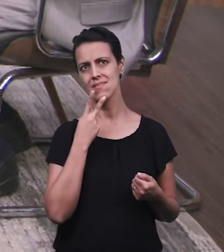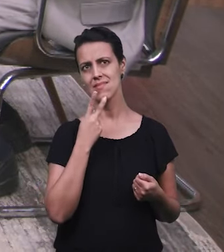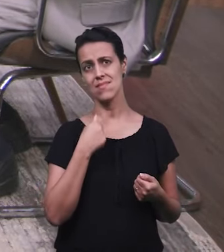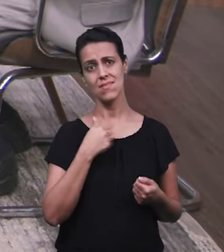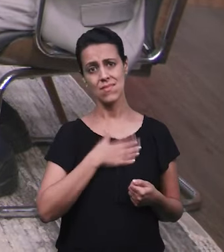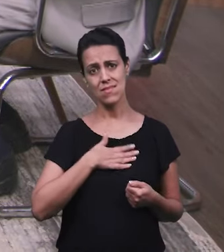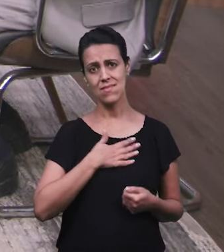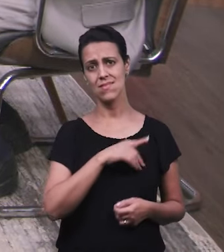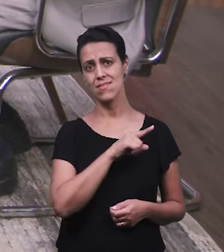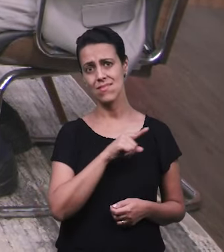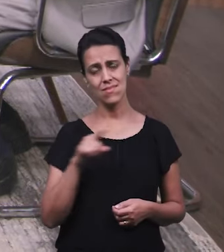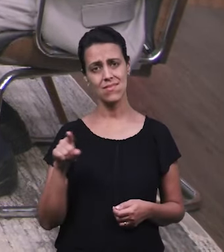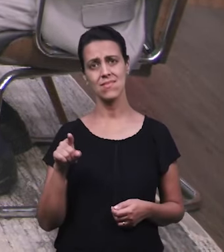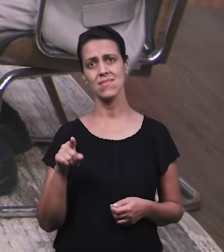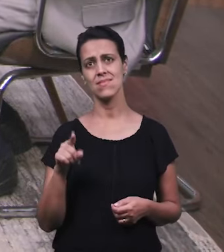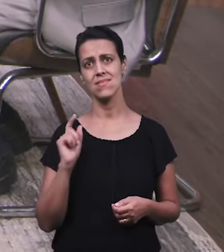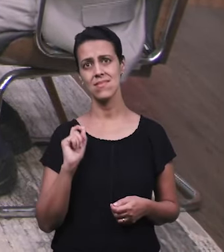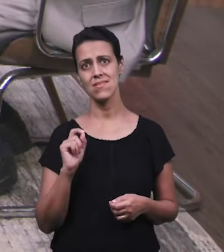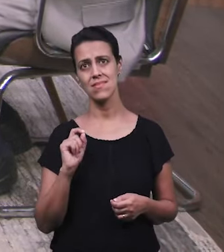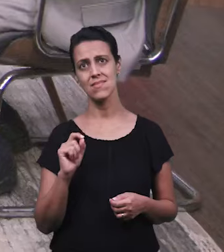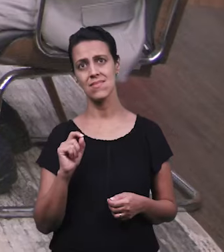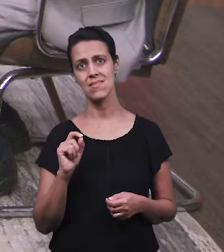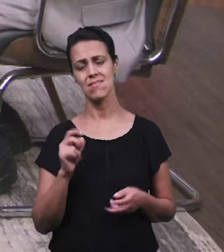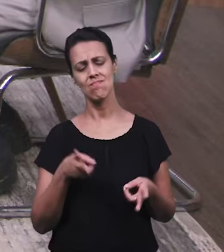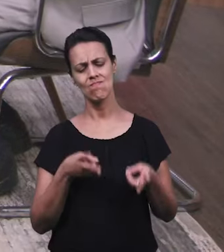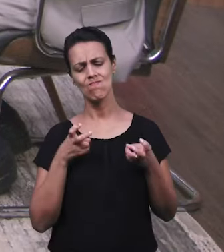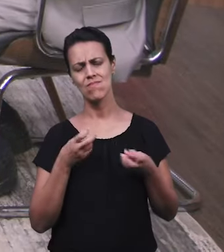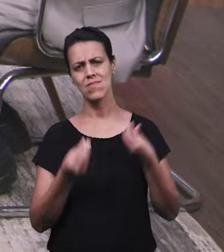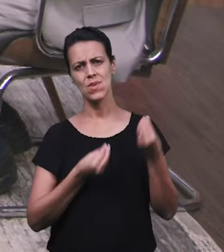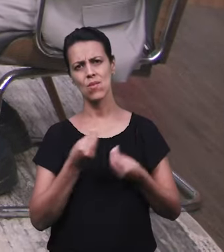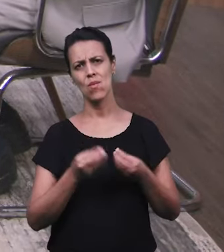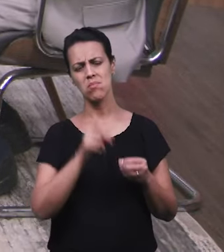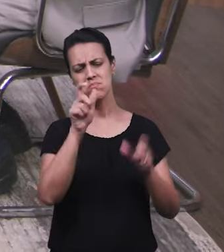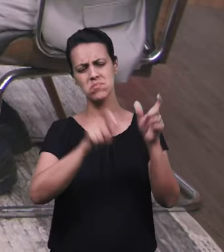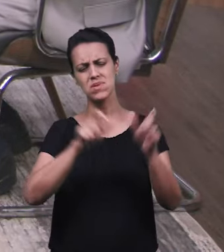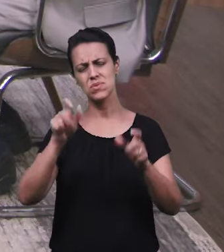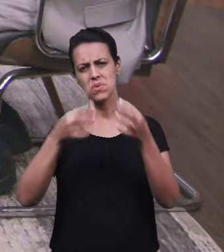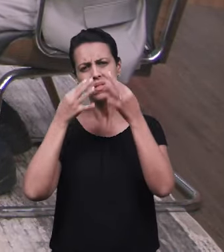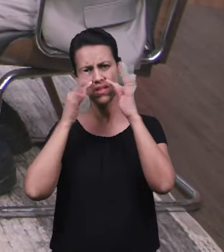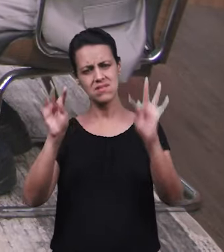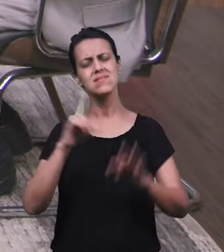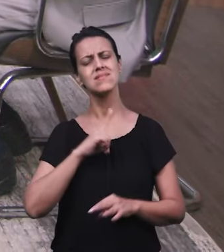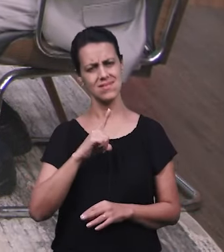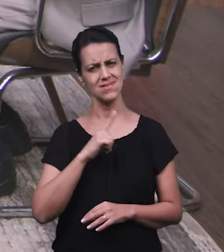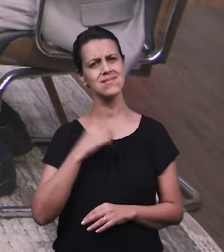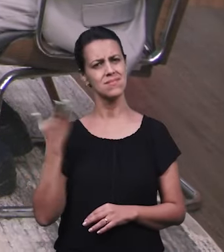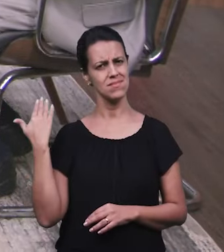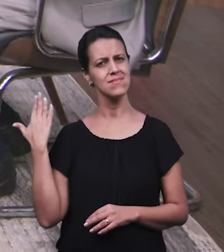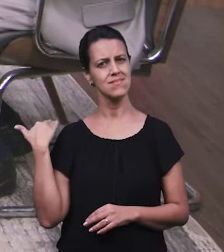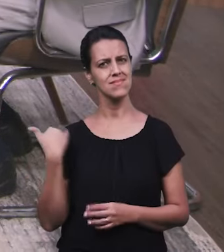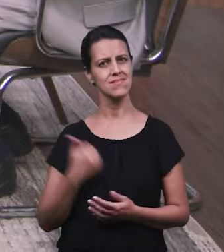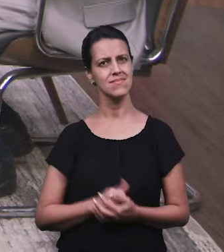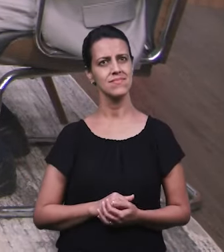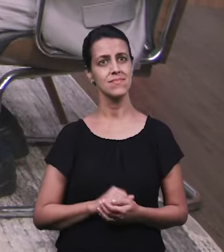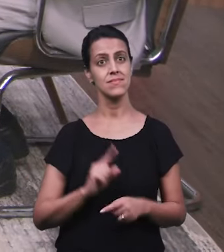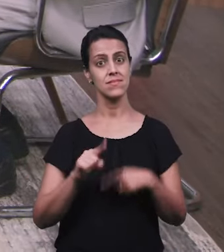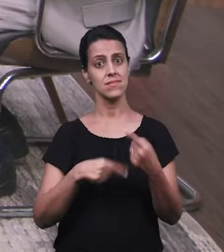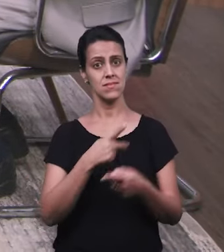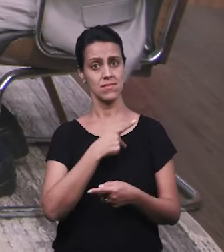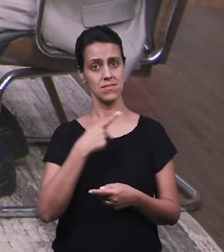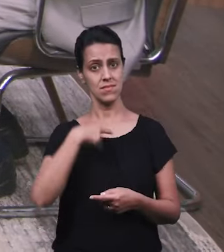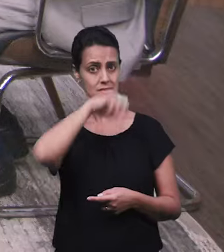pessoas atendessem àquilo que foi o testemunho daqueles homens. E logo em seguida, o pastor Sérgio,